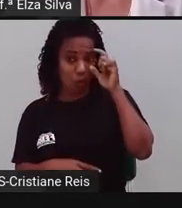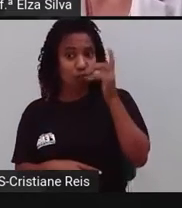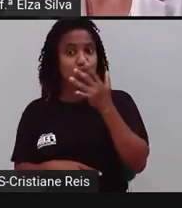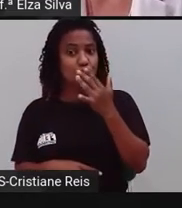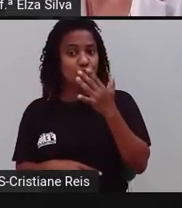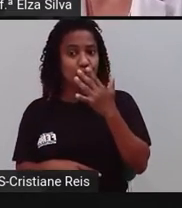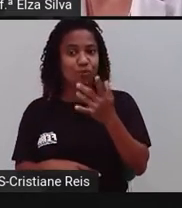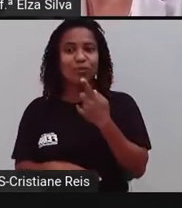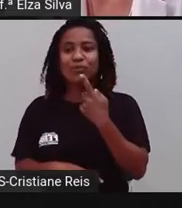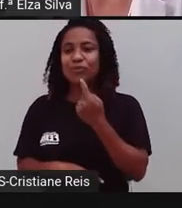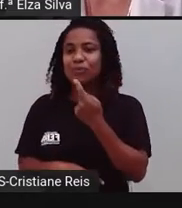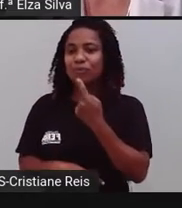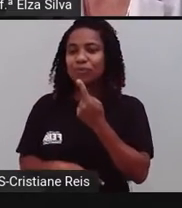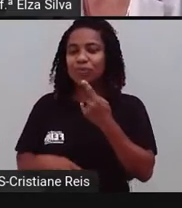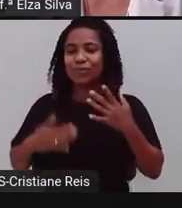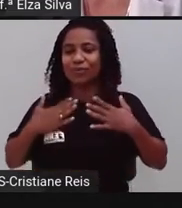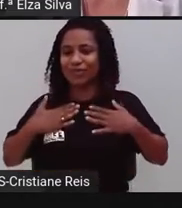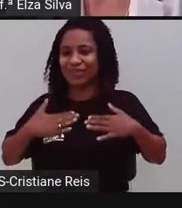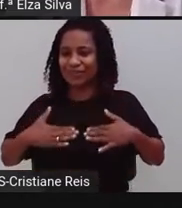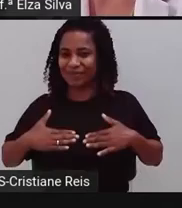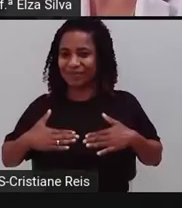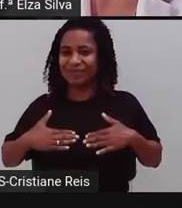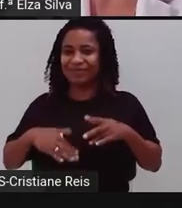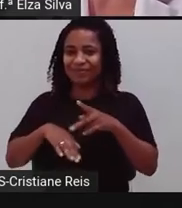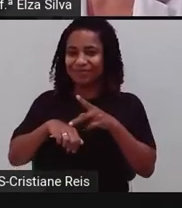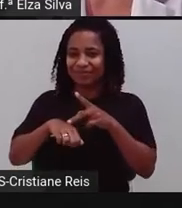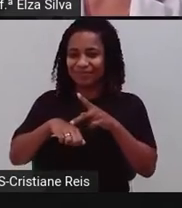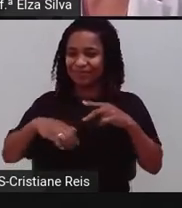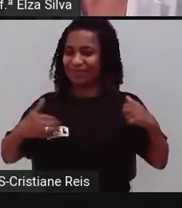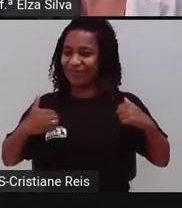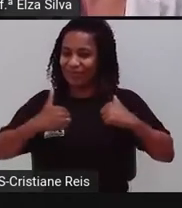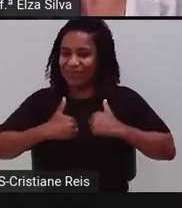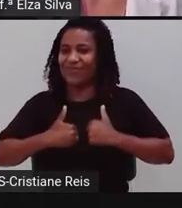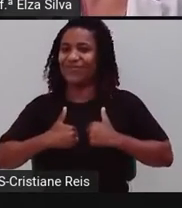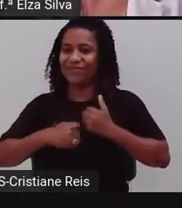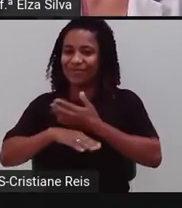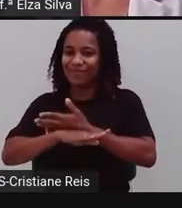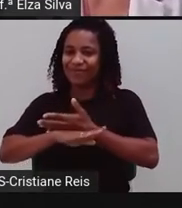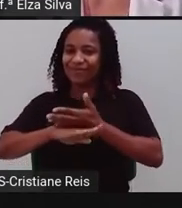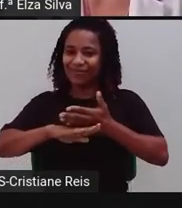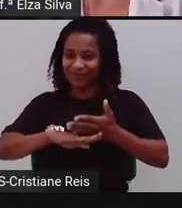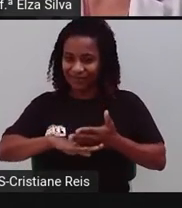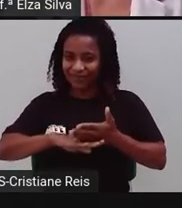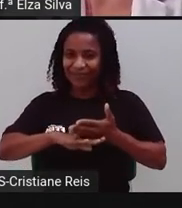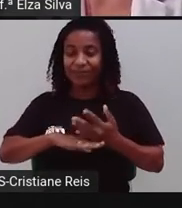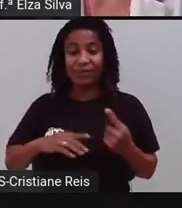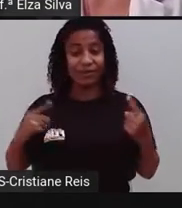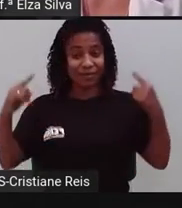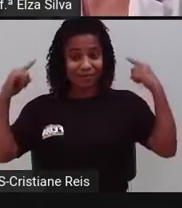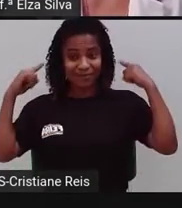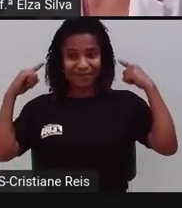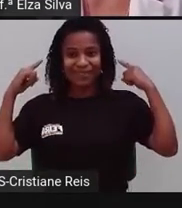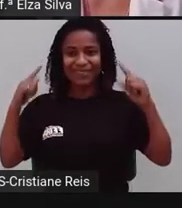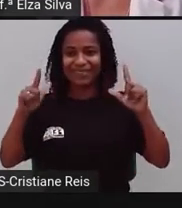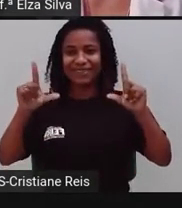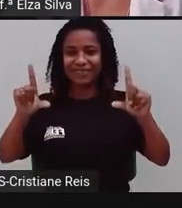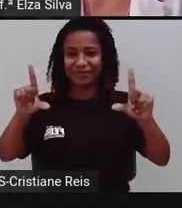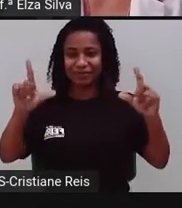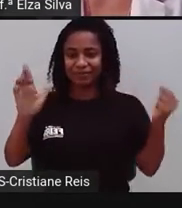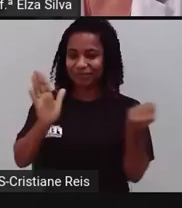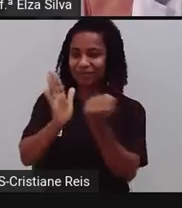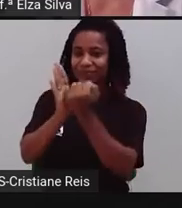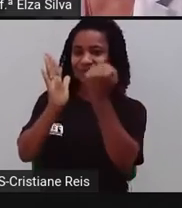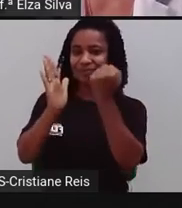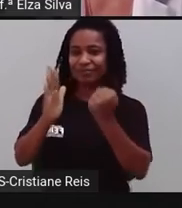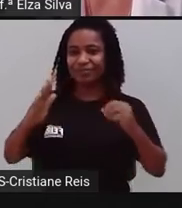Hoje estou vestindo uma blusa preta, com guarda-pó branco sobreposto. E na parte do trás do vídeo, vocês podem visualizar as